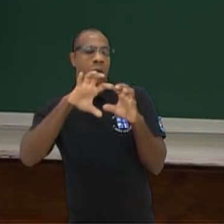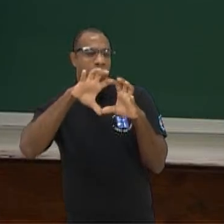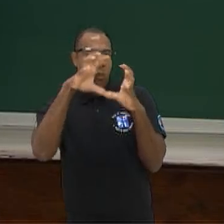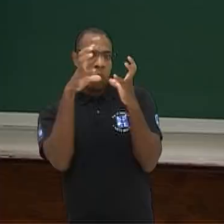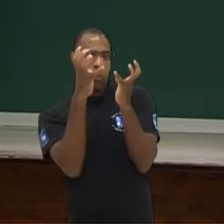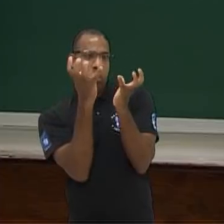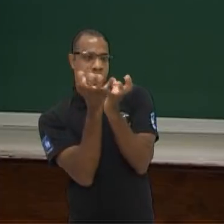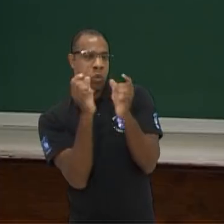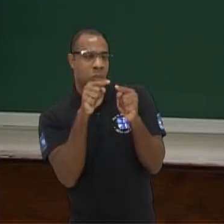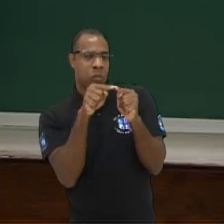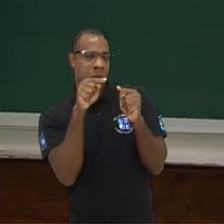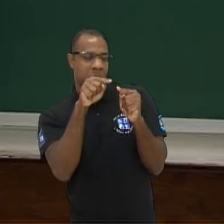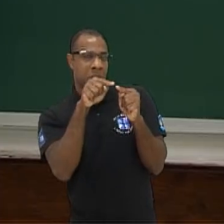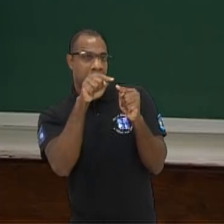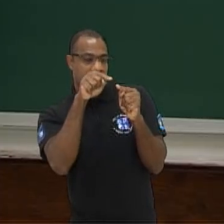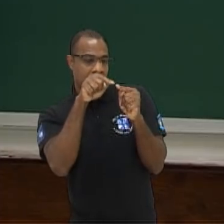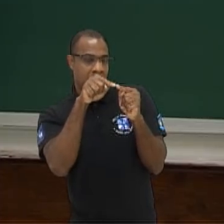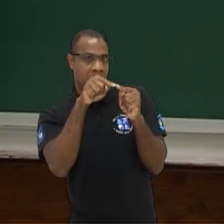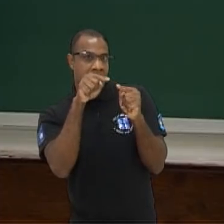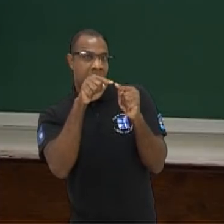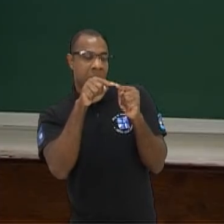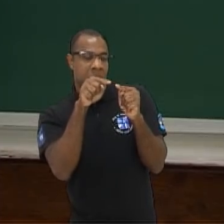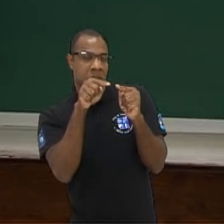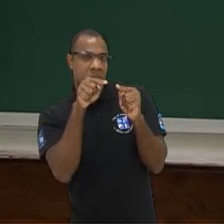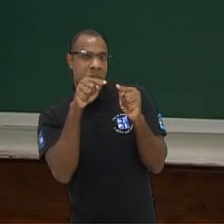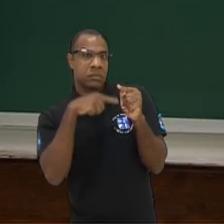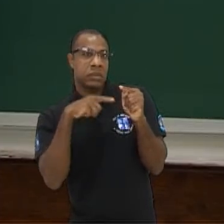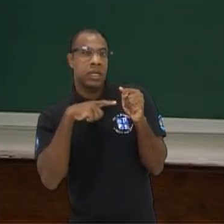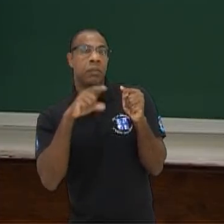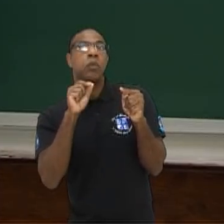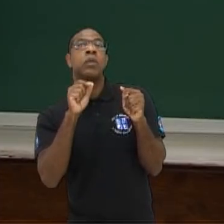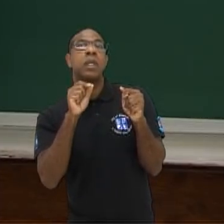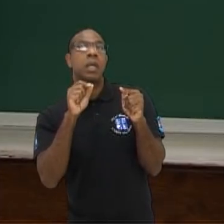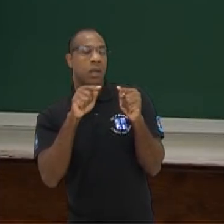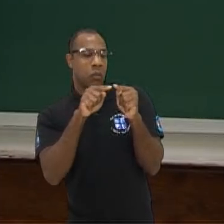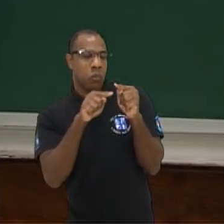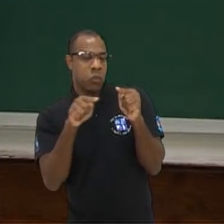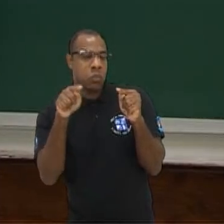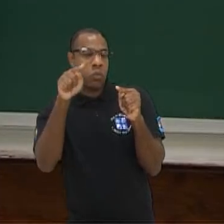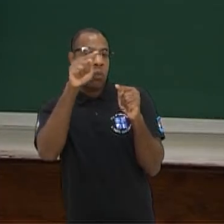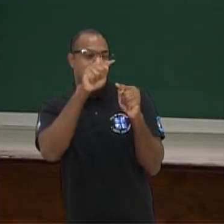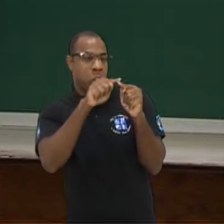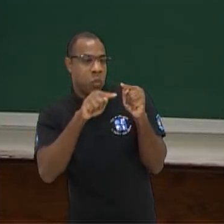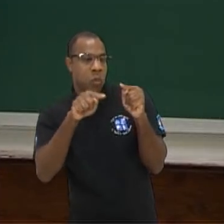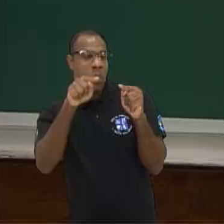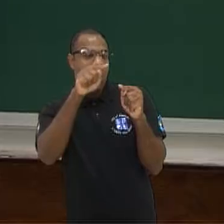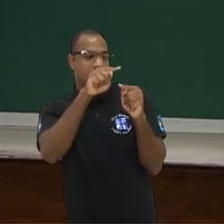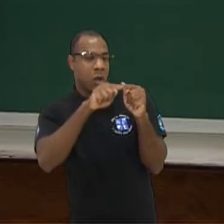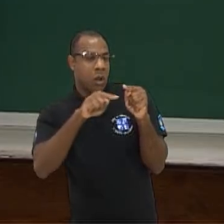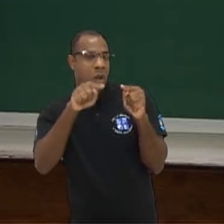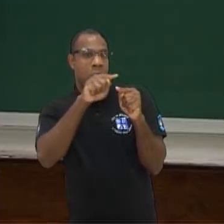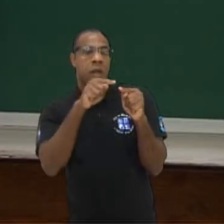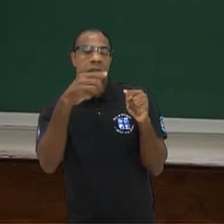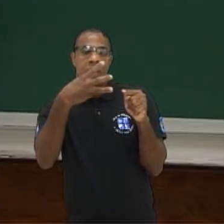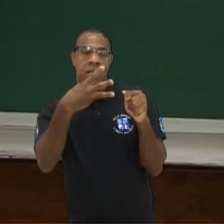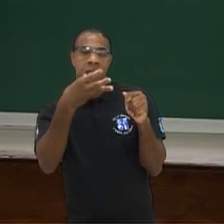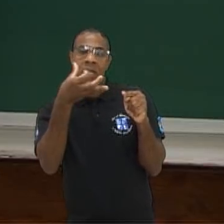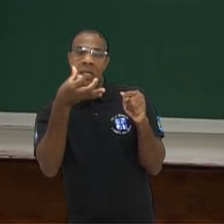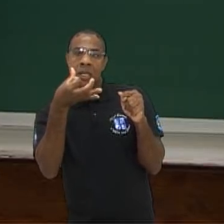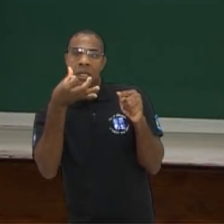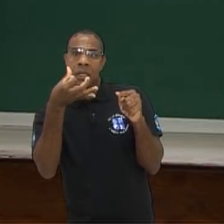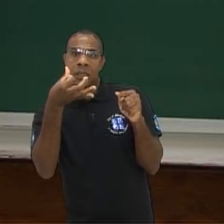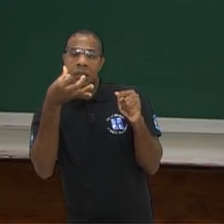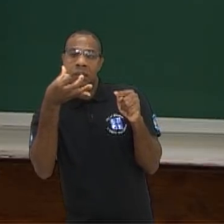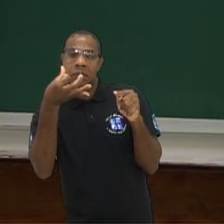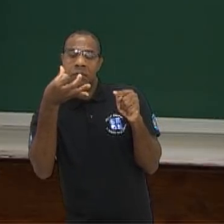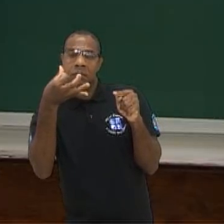ou uma circunferência. E nessa circunferência, teremos ali um ângulo total de 360 graus. Por isso